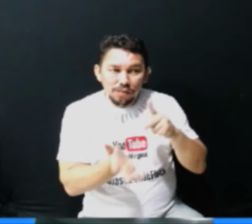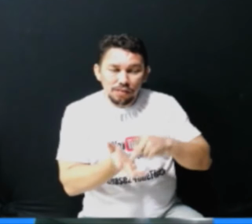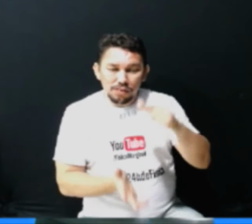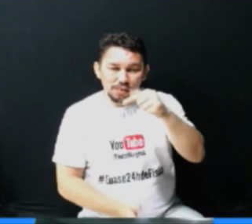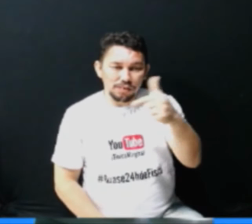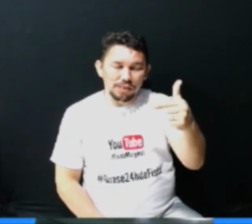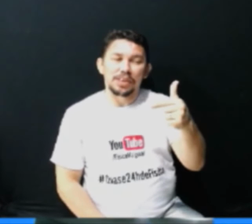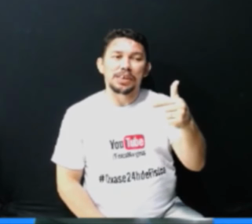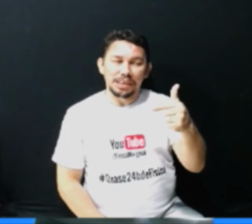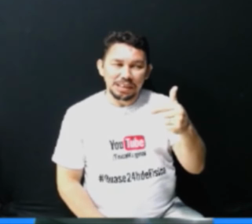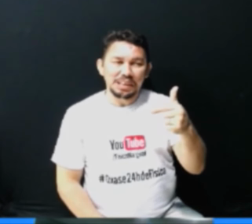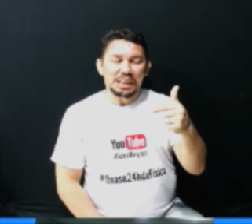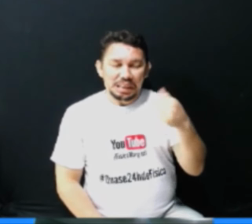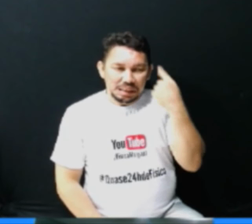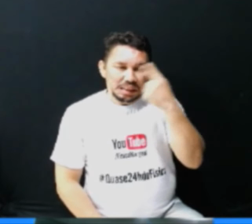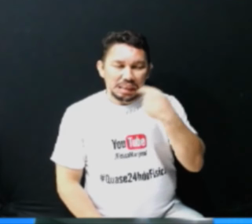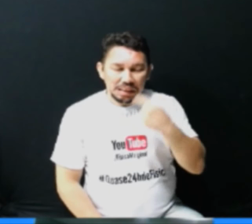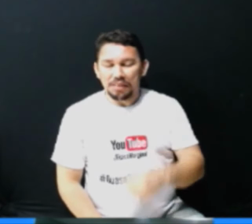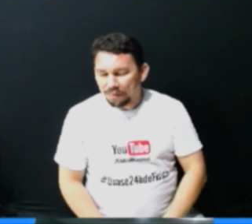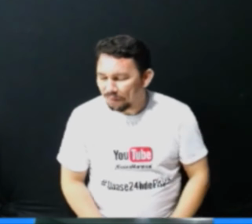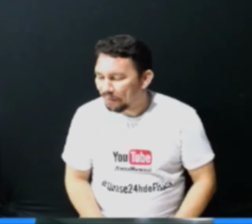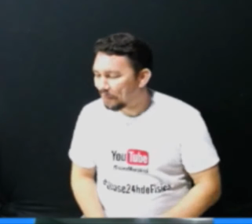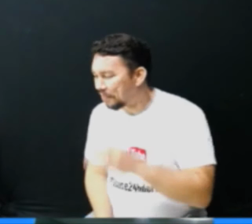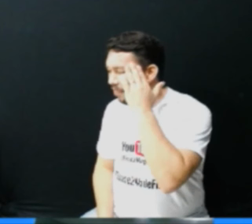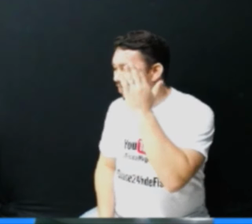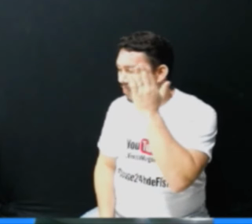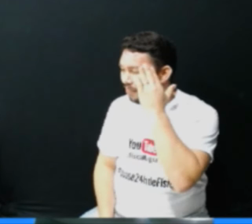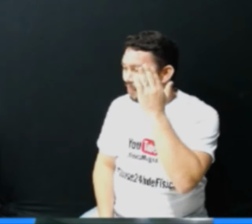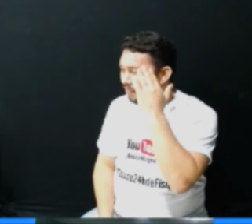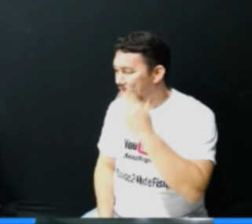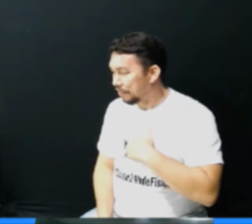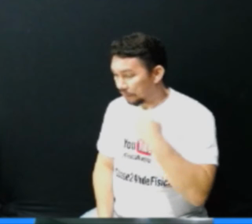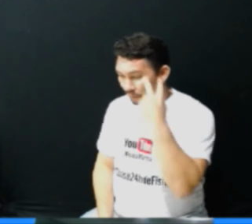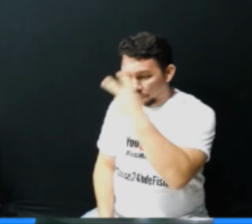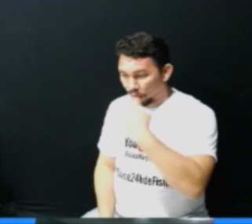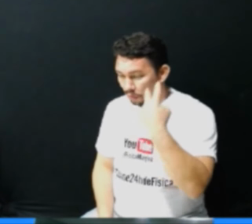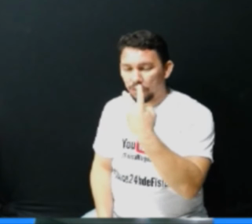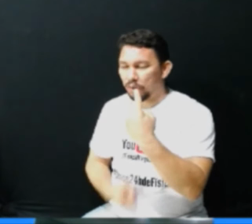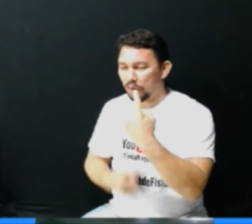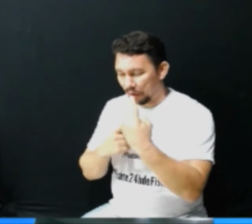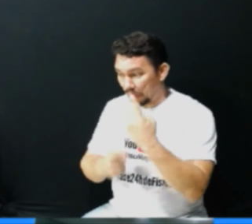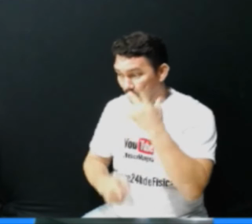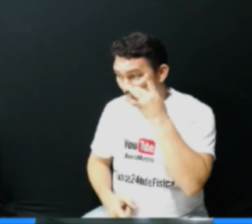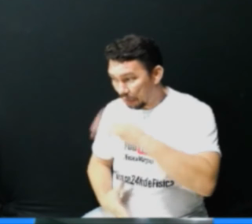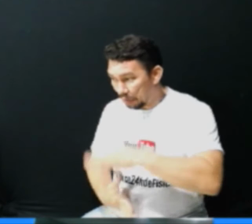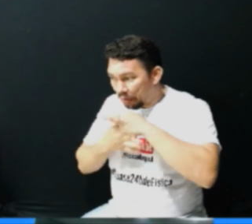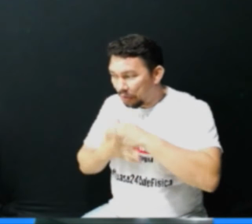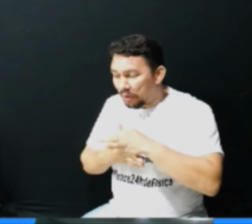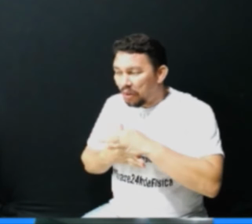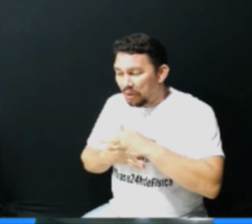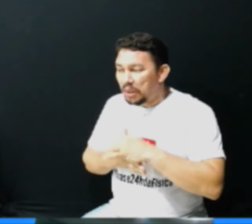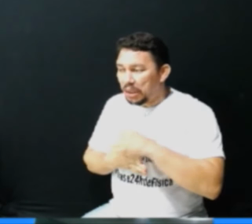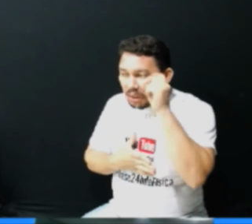pegou. Eu imagino, velho, para entrar 2 horas ao vivo já dá um trabalho imenso. Imagine ficar 24 horas conectado,